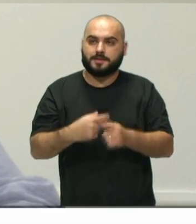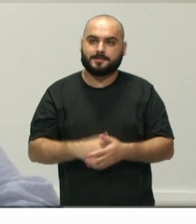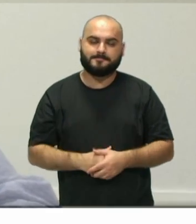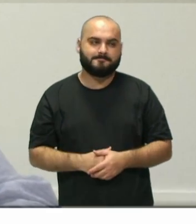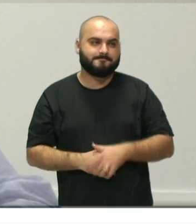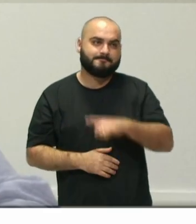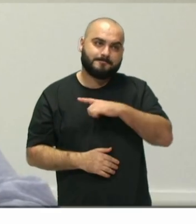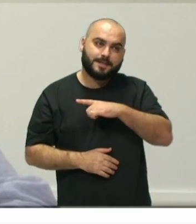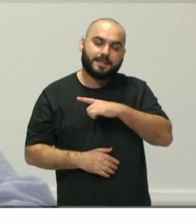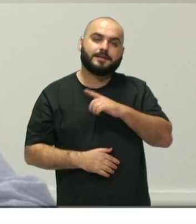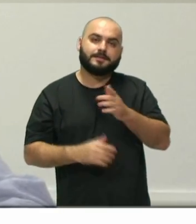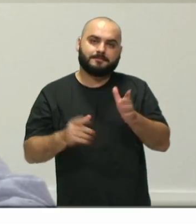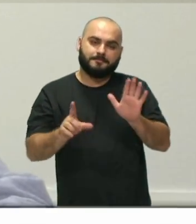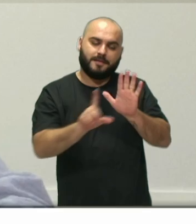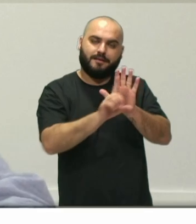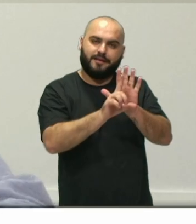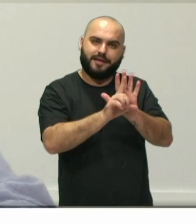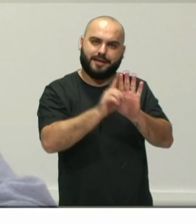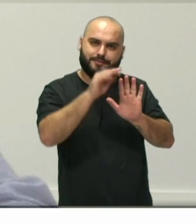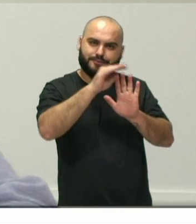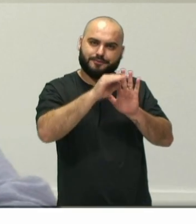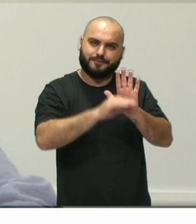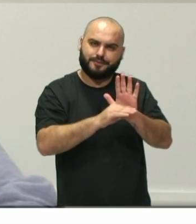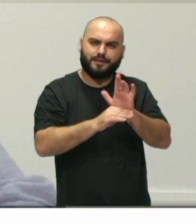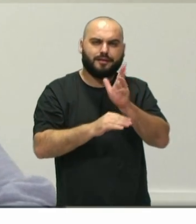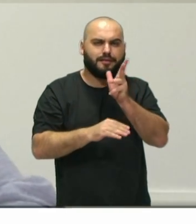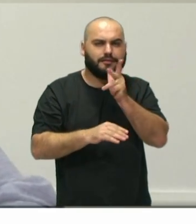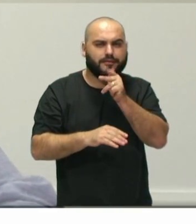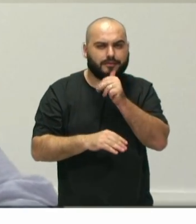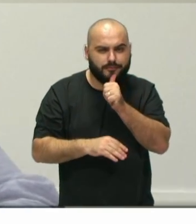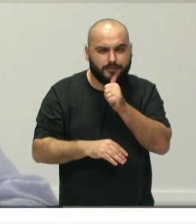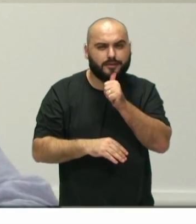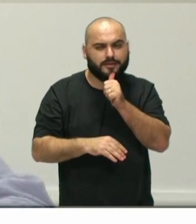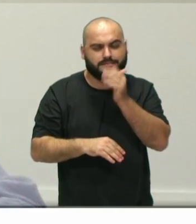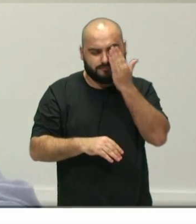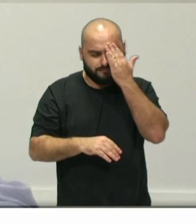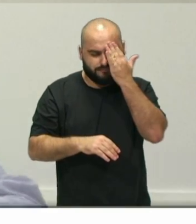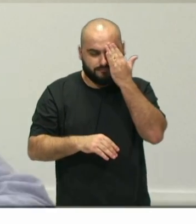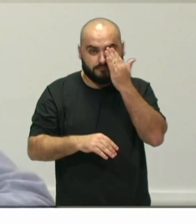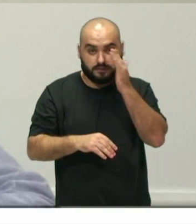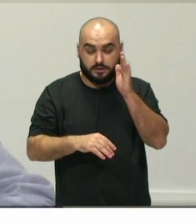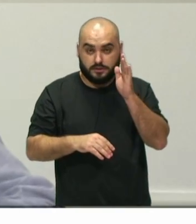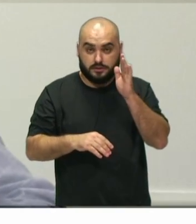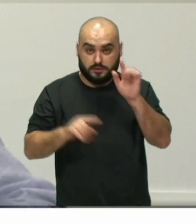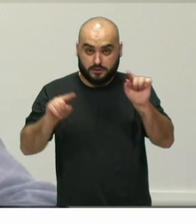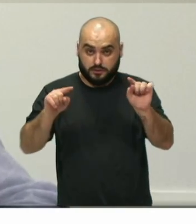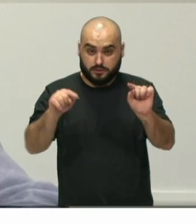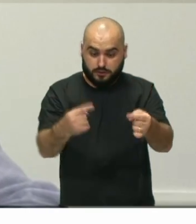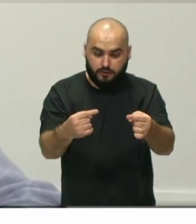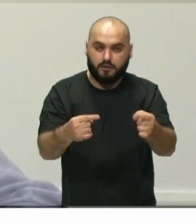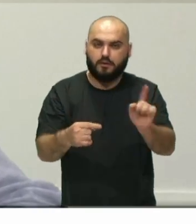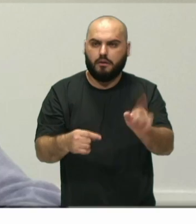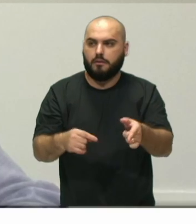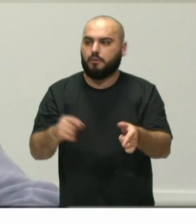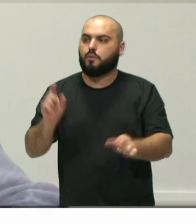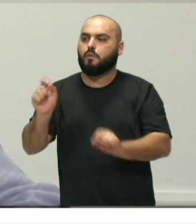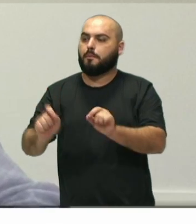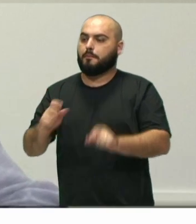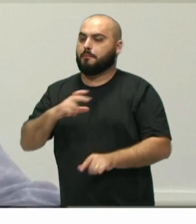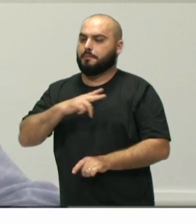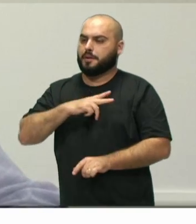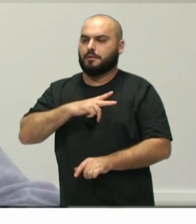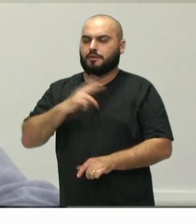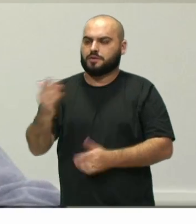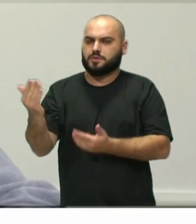trâmite, tem um trâmite legal, onde demora mais para as coisas para acontecerem. Então, o grande desafio, a gente que vem da questão privada, a gente que é